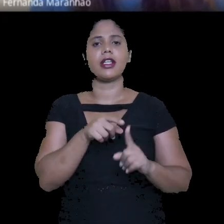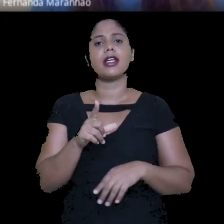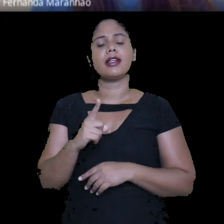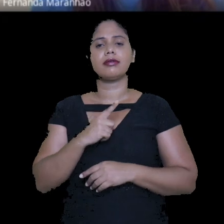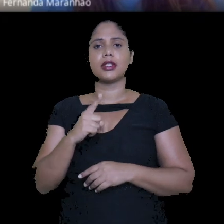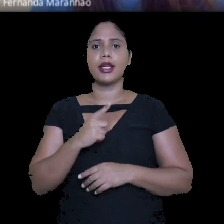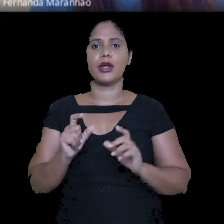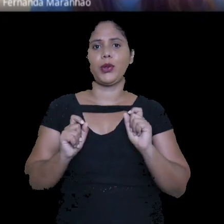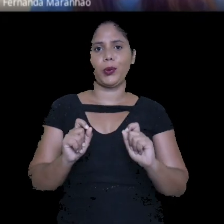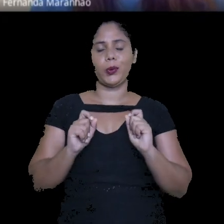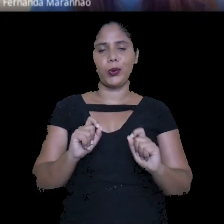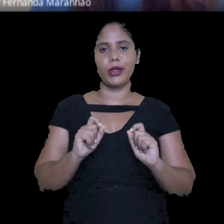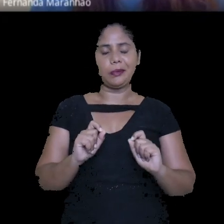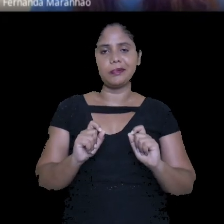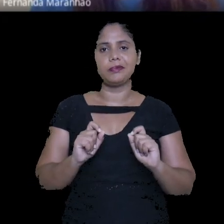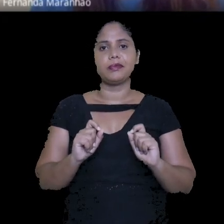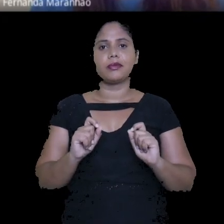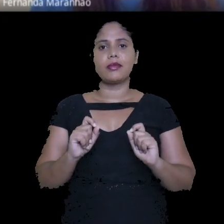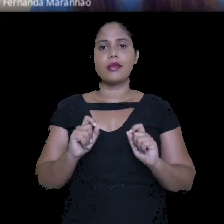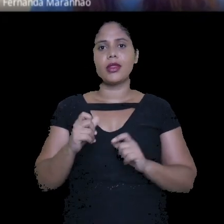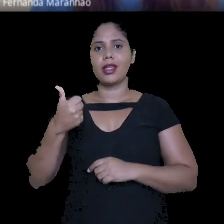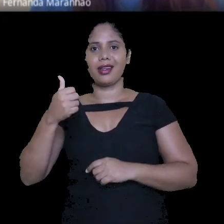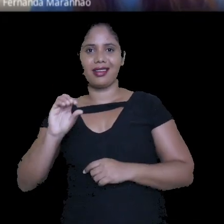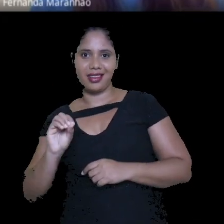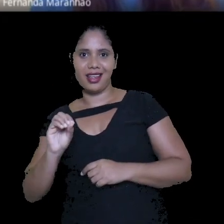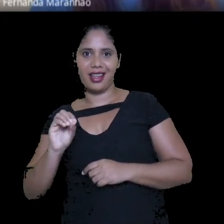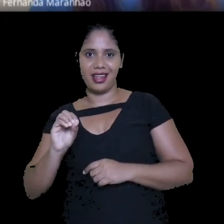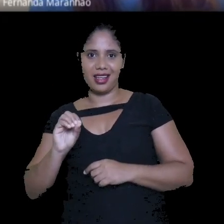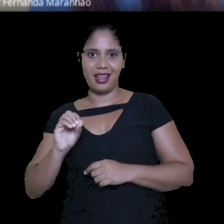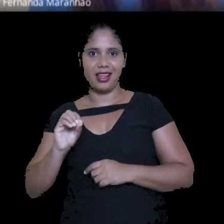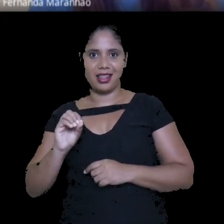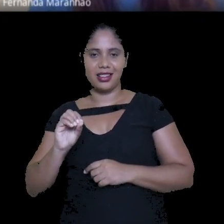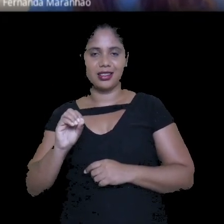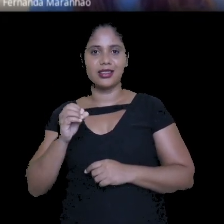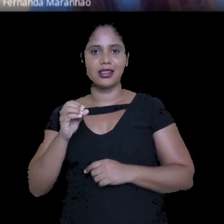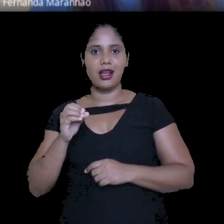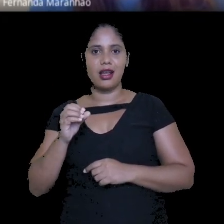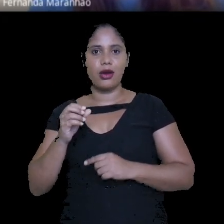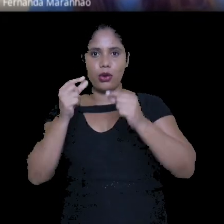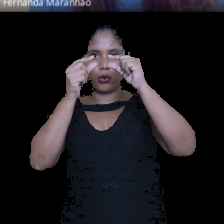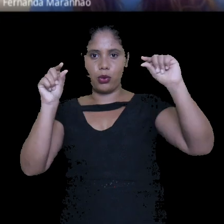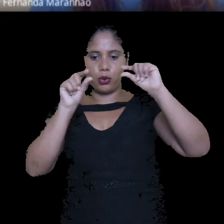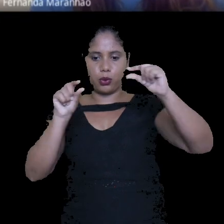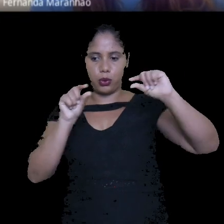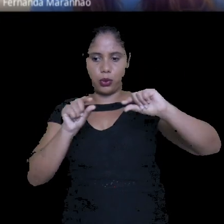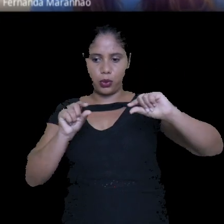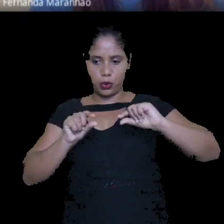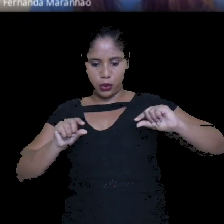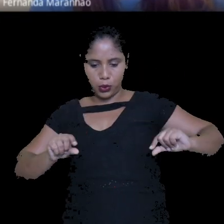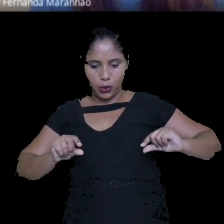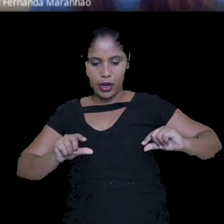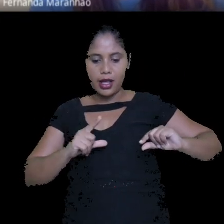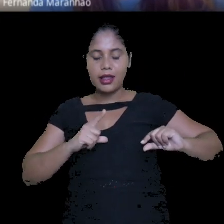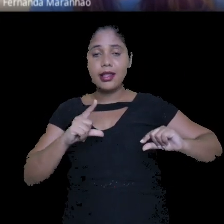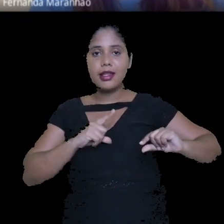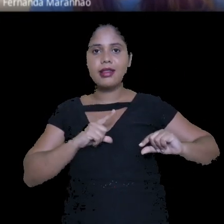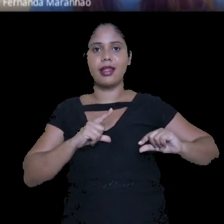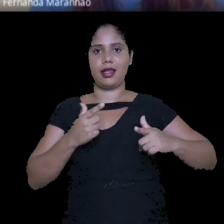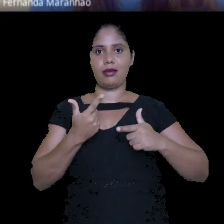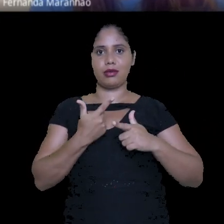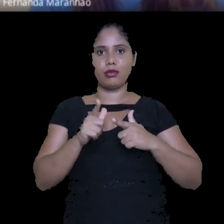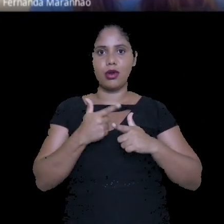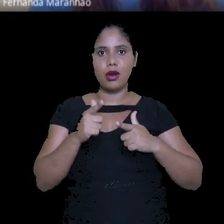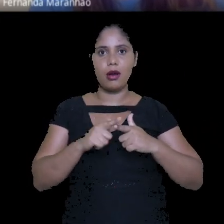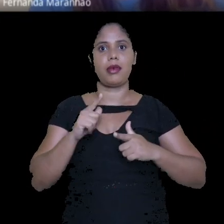qual o nosso módulo fala. O próximo slide marca, nesse círculo, nesse gráfico, quais